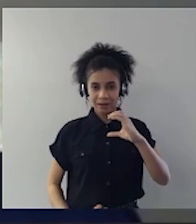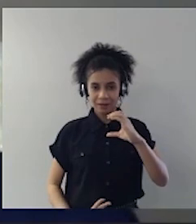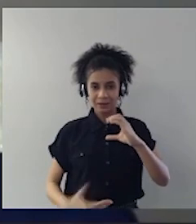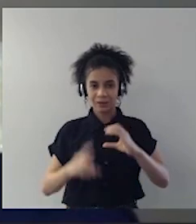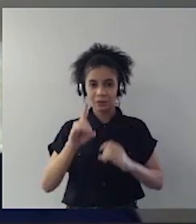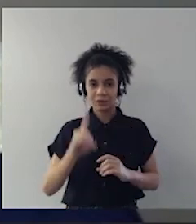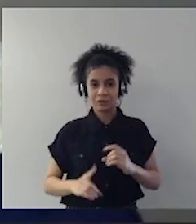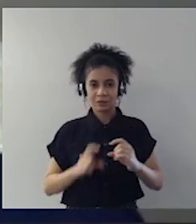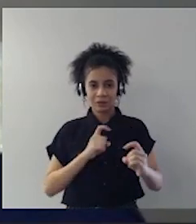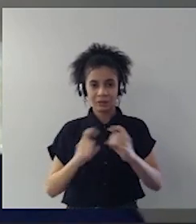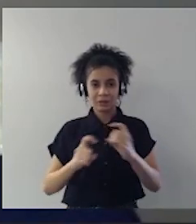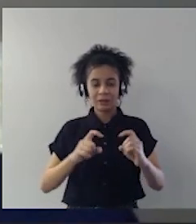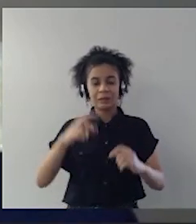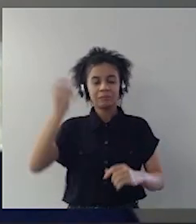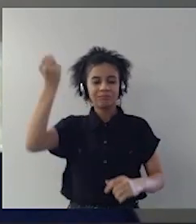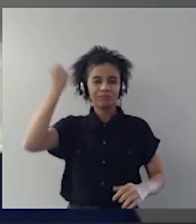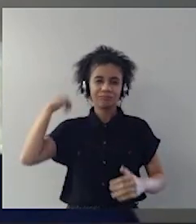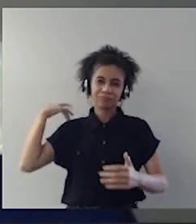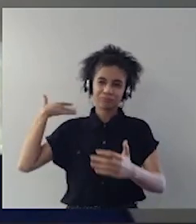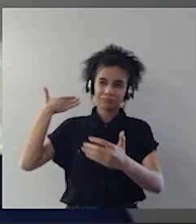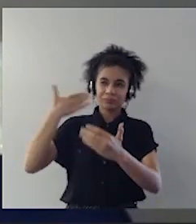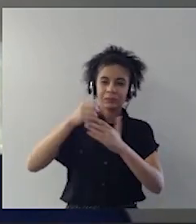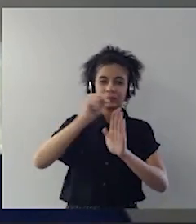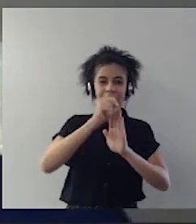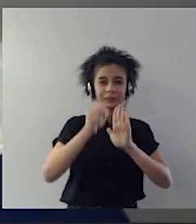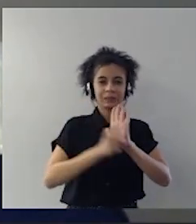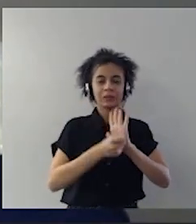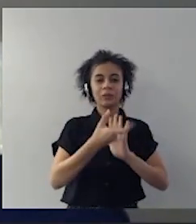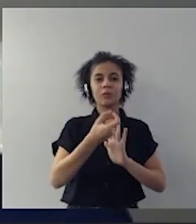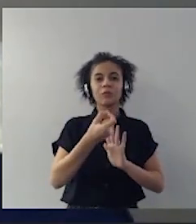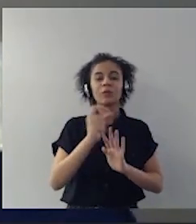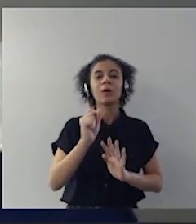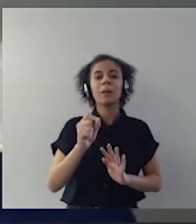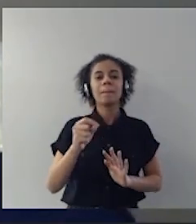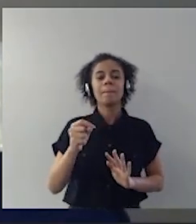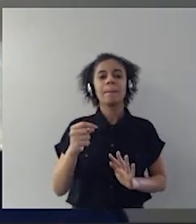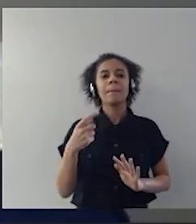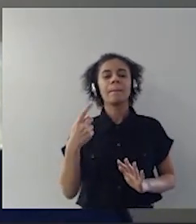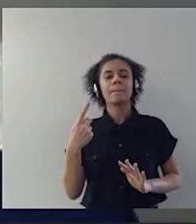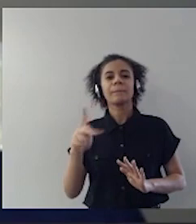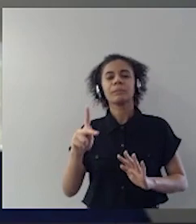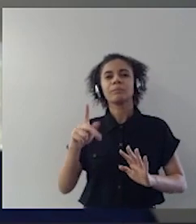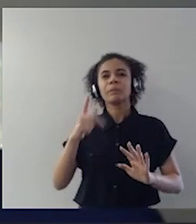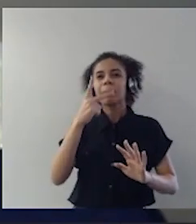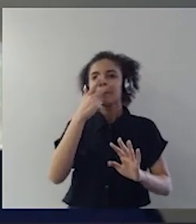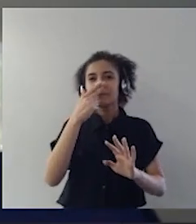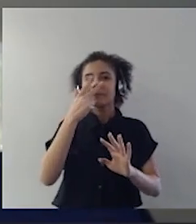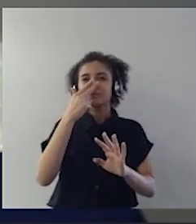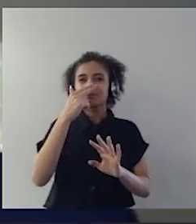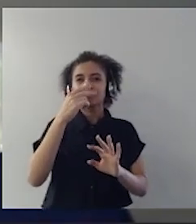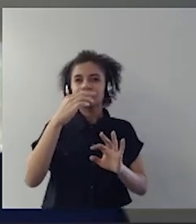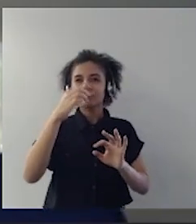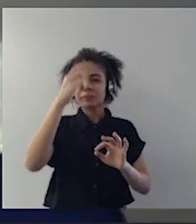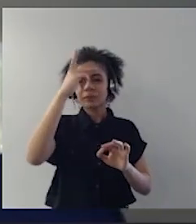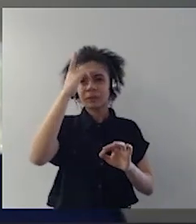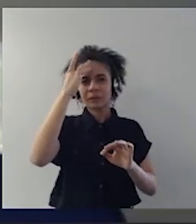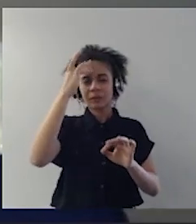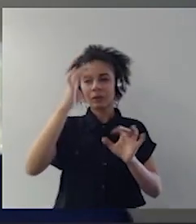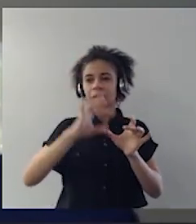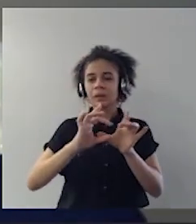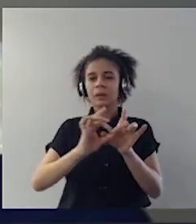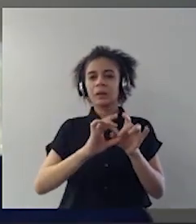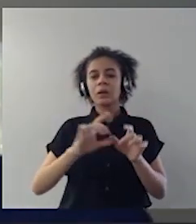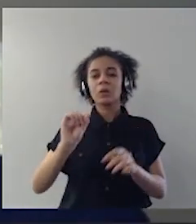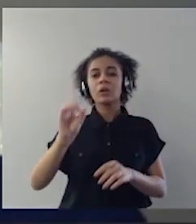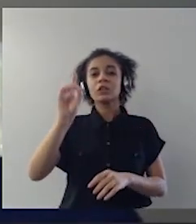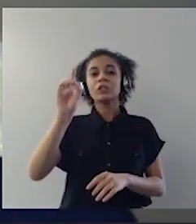ao longo do século XX foi a sua verticalidade, porque não havia ainda o desenvolvimento da teoria dos